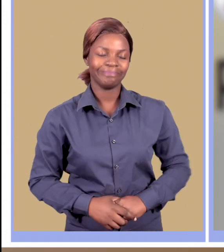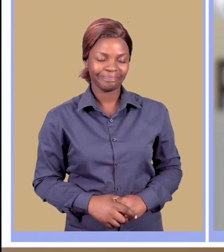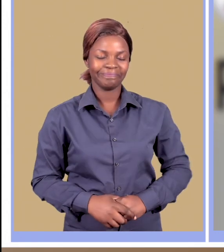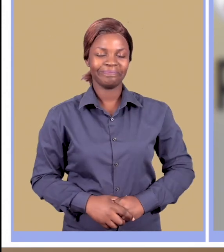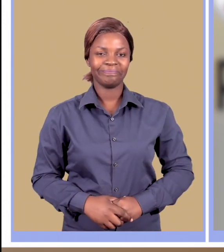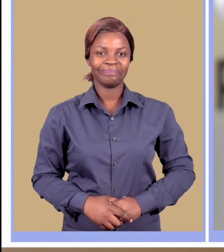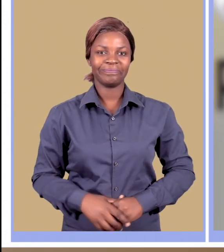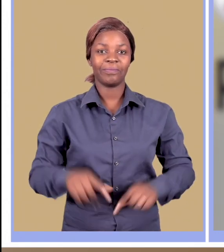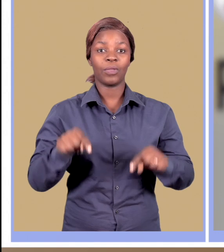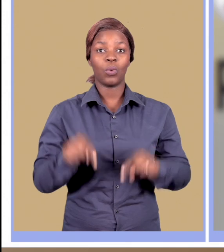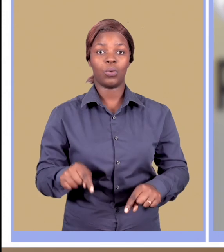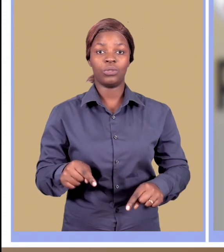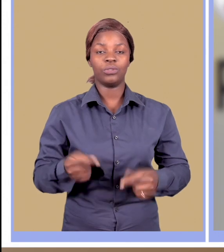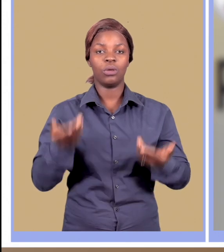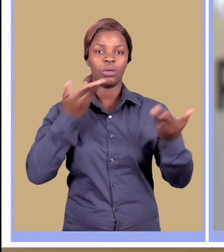Vou receber hoje aqui